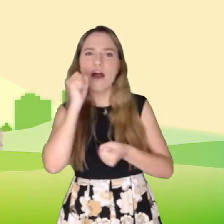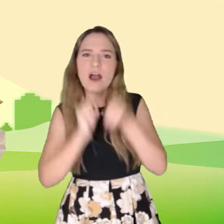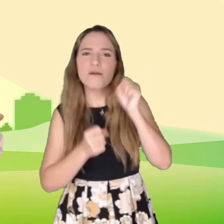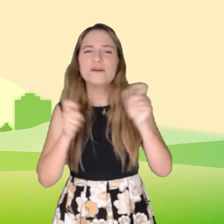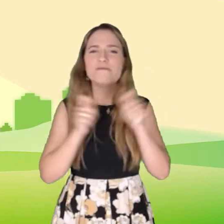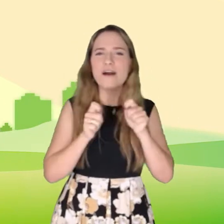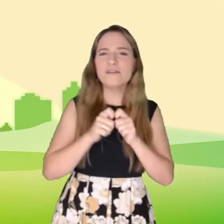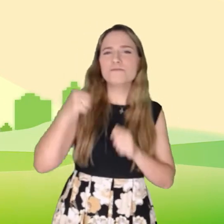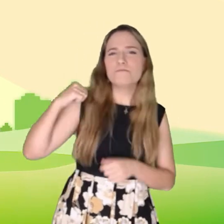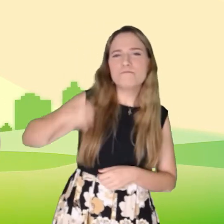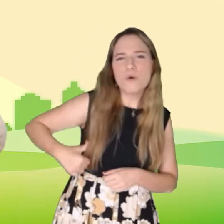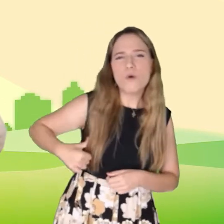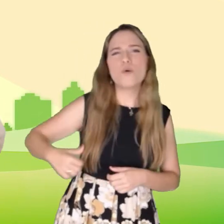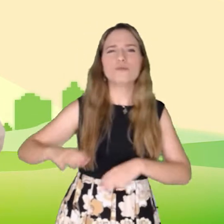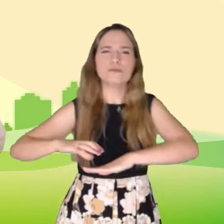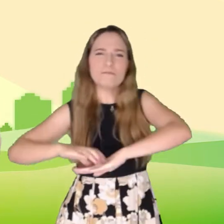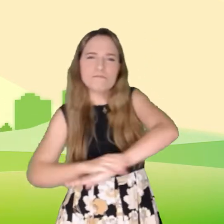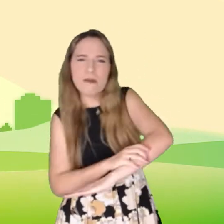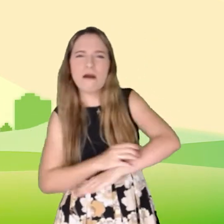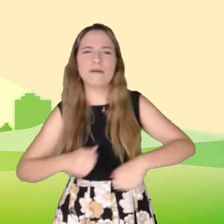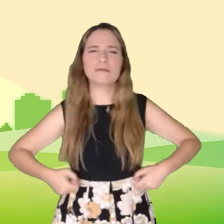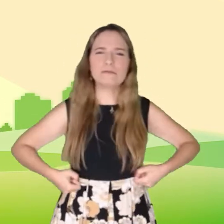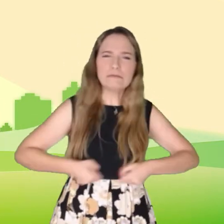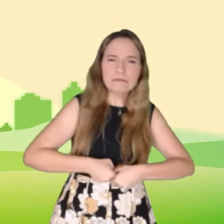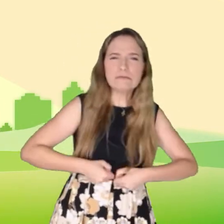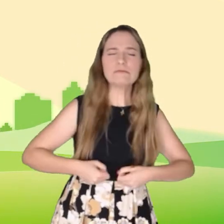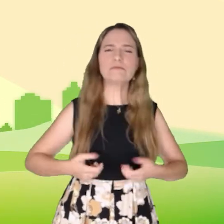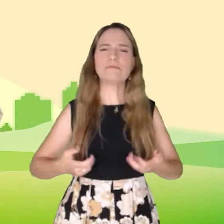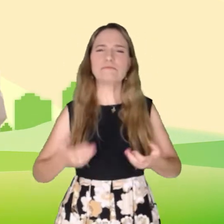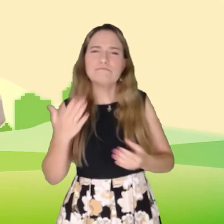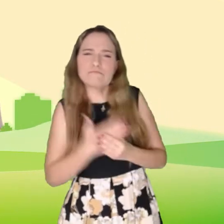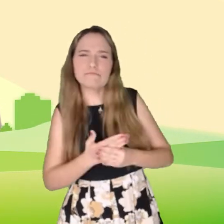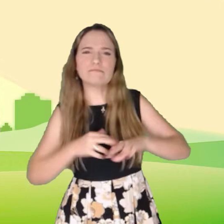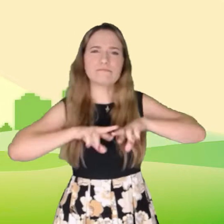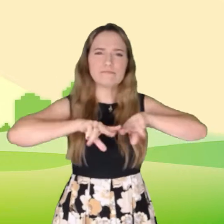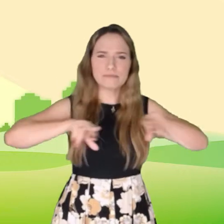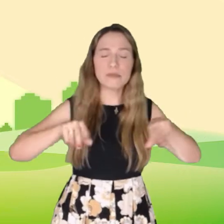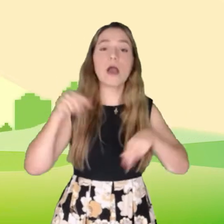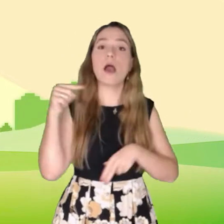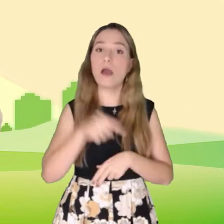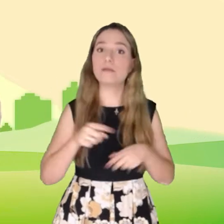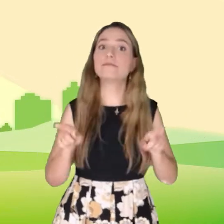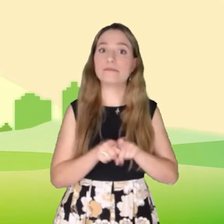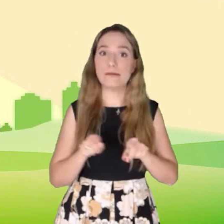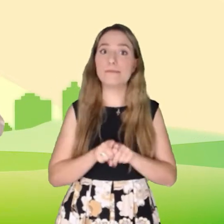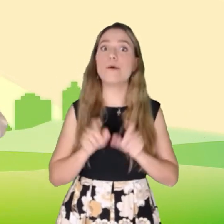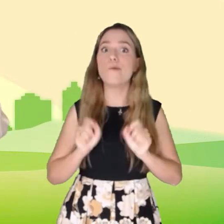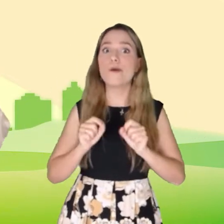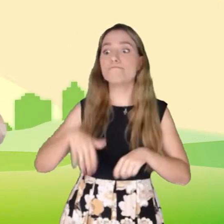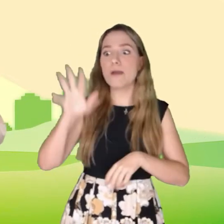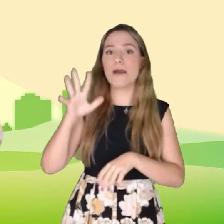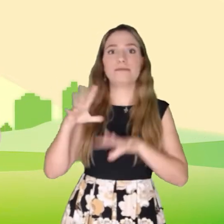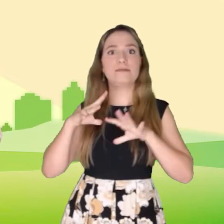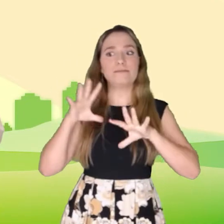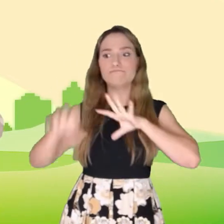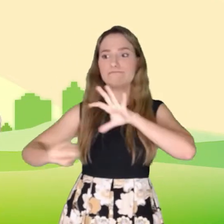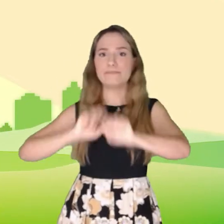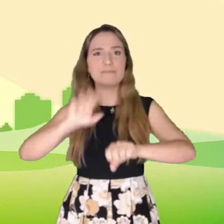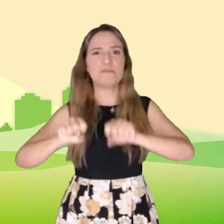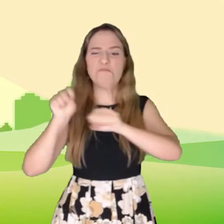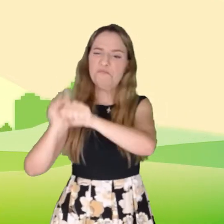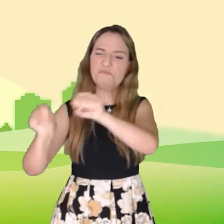cintos, carteiras e outros itens também tem contribuído significativamente